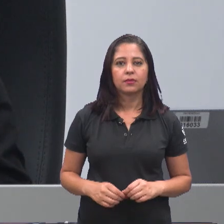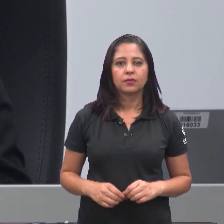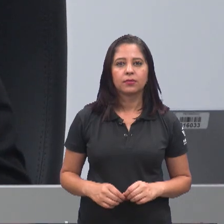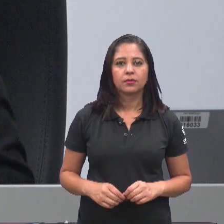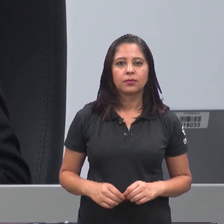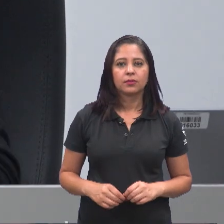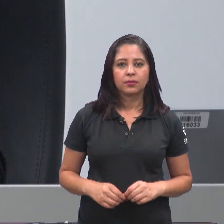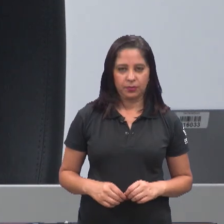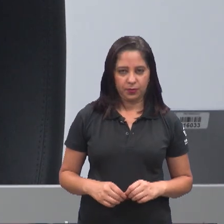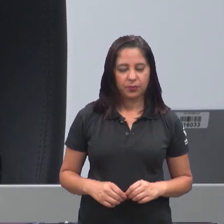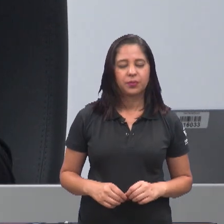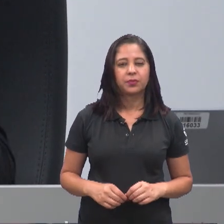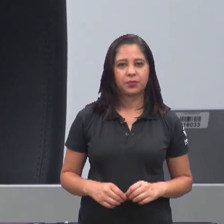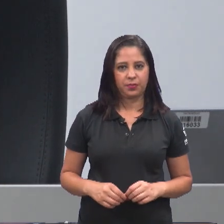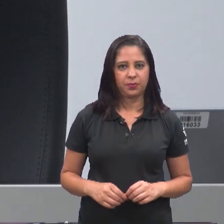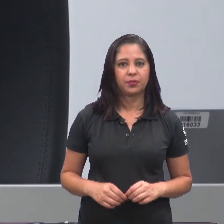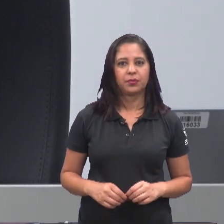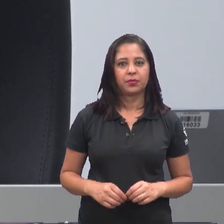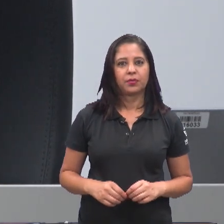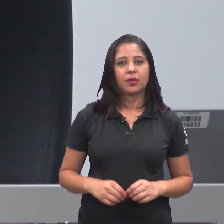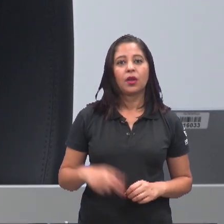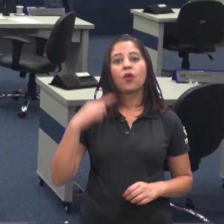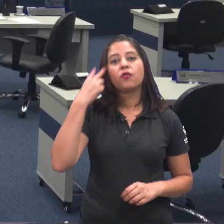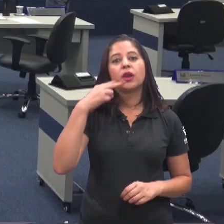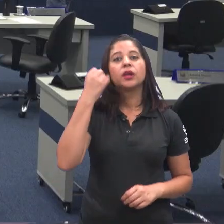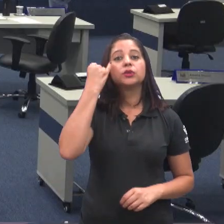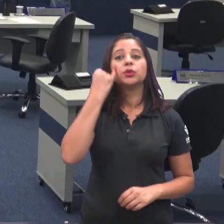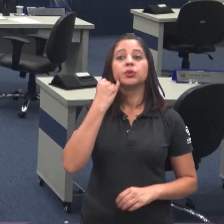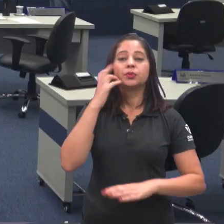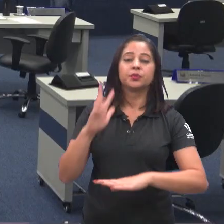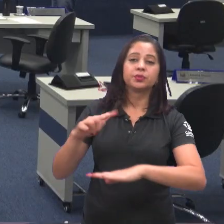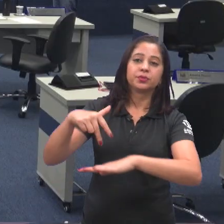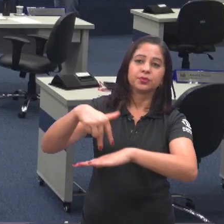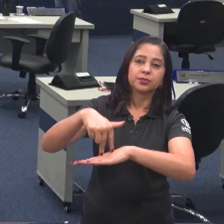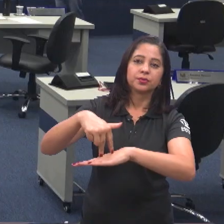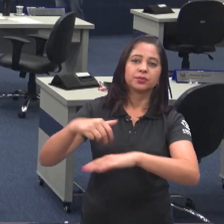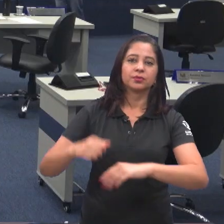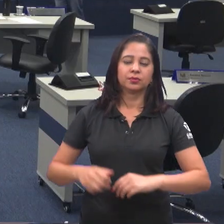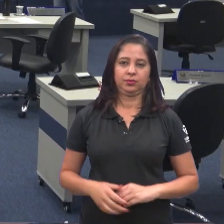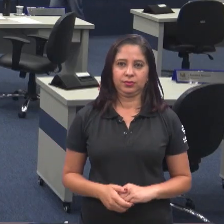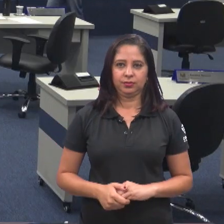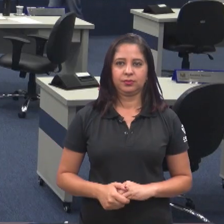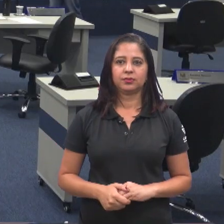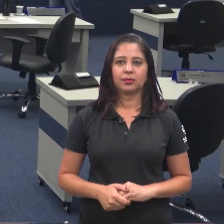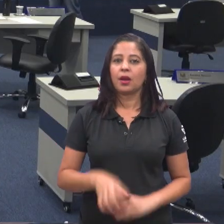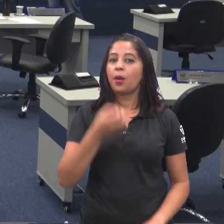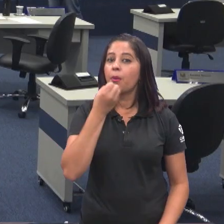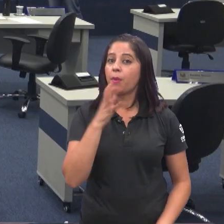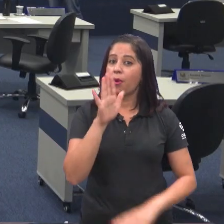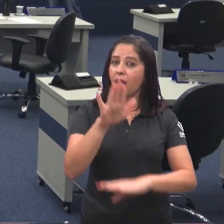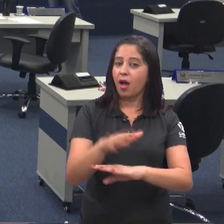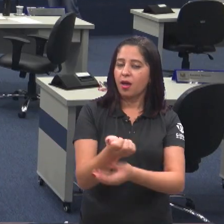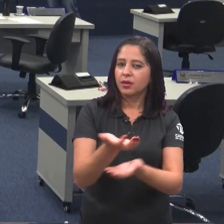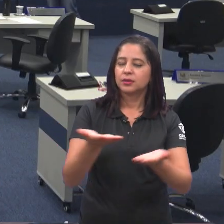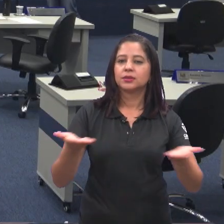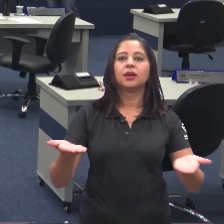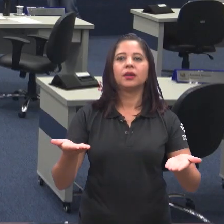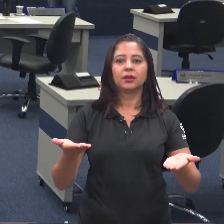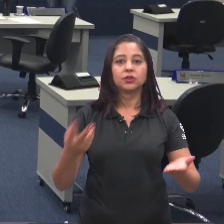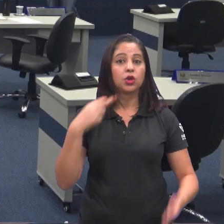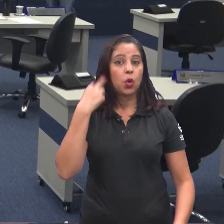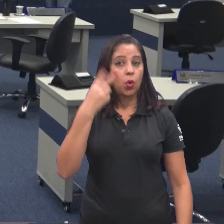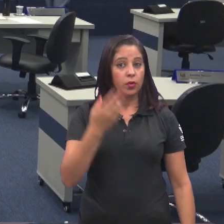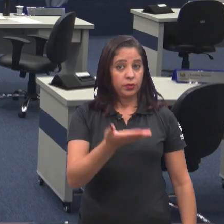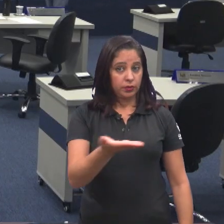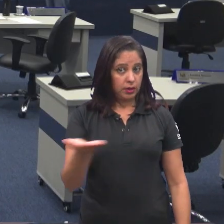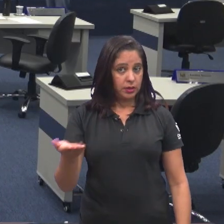Com a palavra, o vereador José Luiz Nunes. Senhor presidente, boa tarde aos demais vereadores,